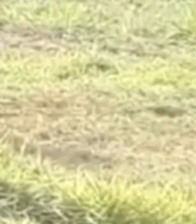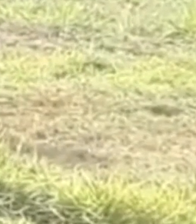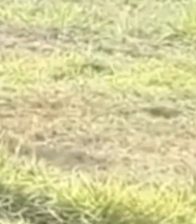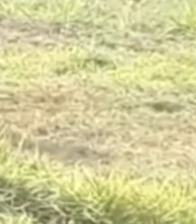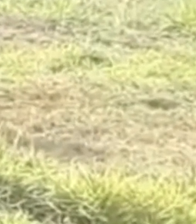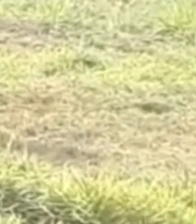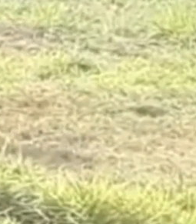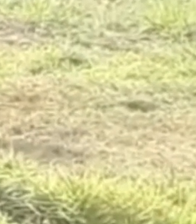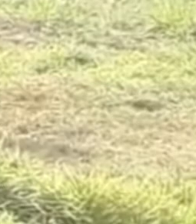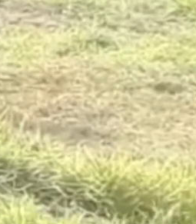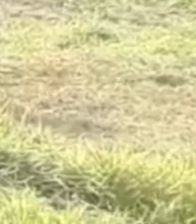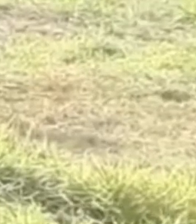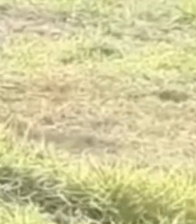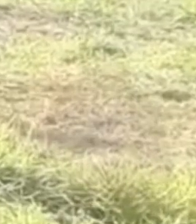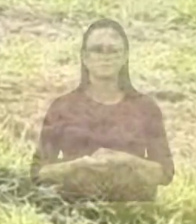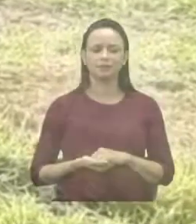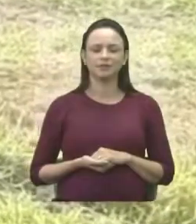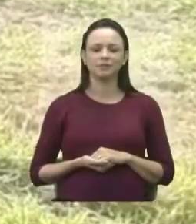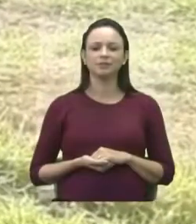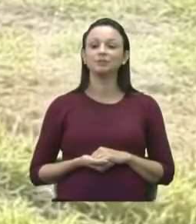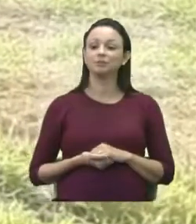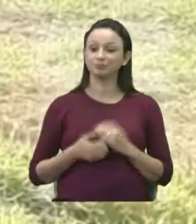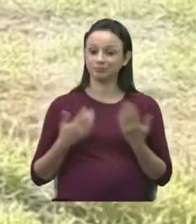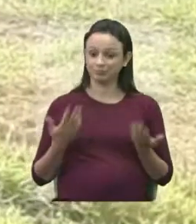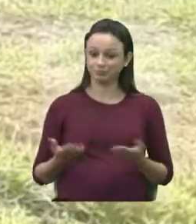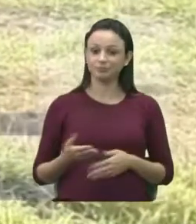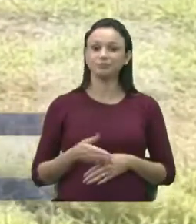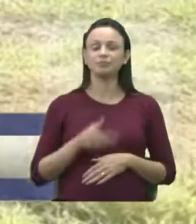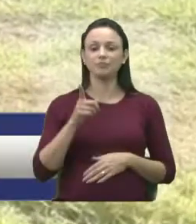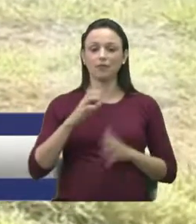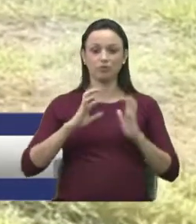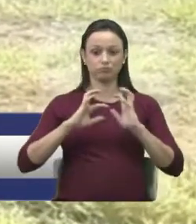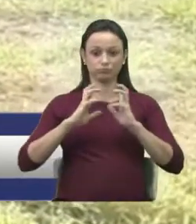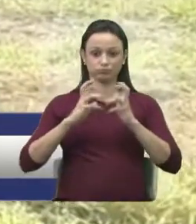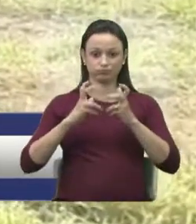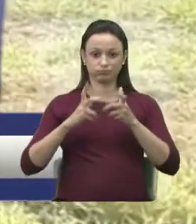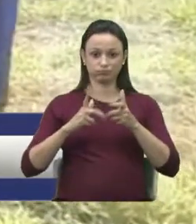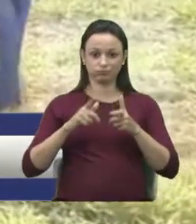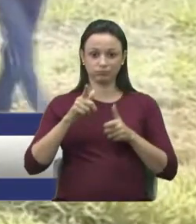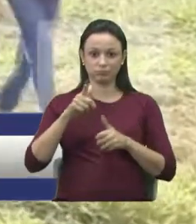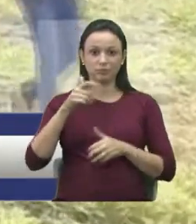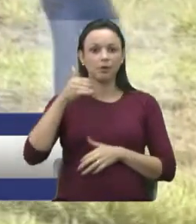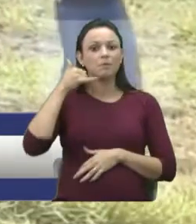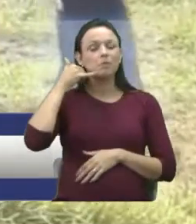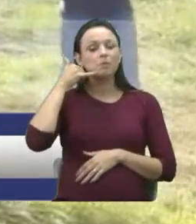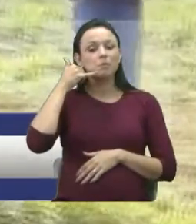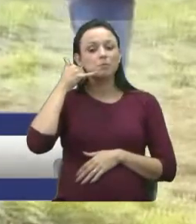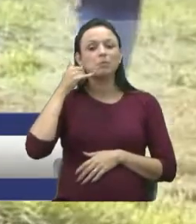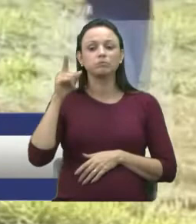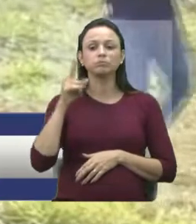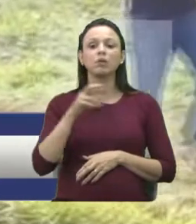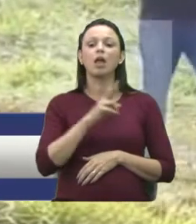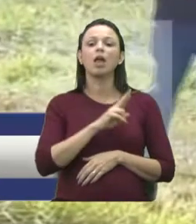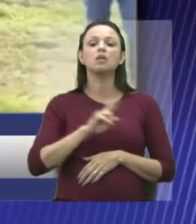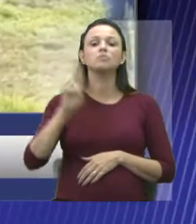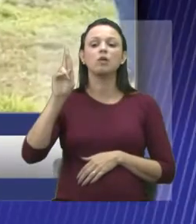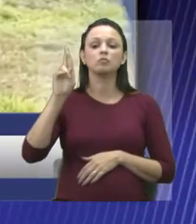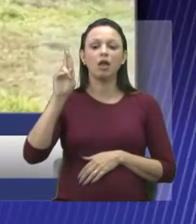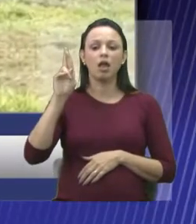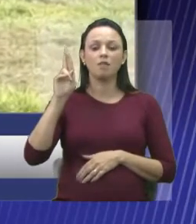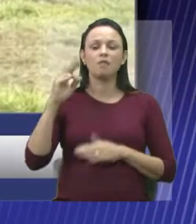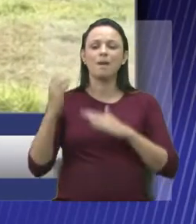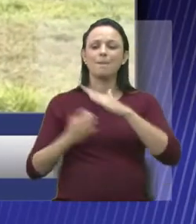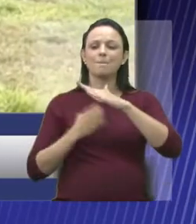Oi, ó, eu achei que não estava com o áudio. Aí, ó, é o trator, ele está no telefone falando com o responsável da terceirizada.